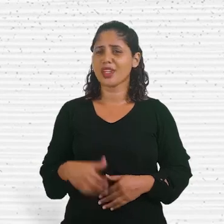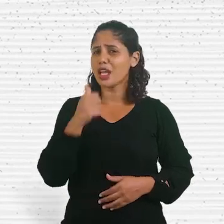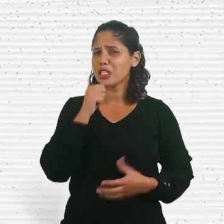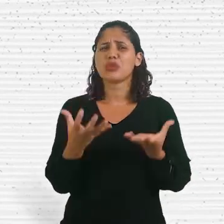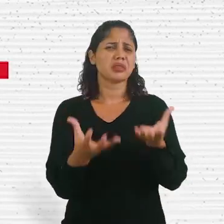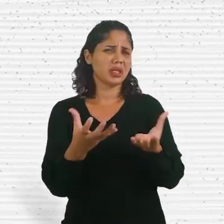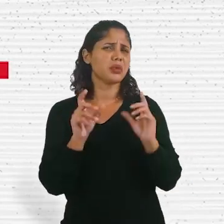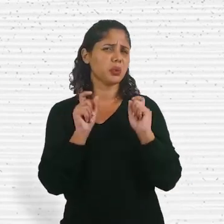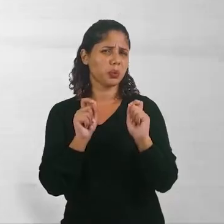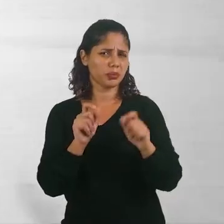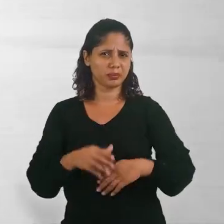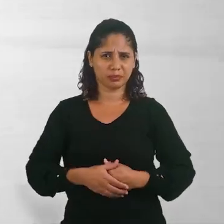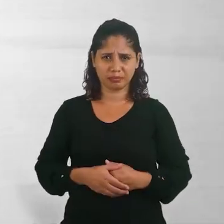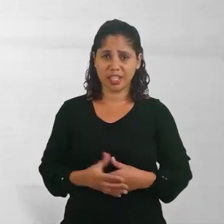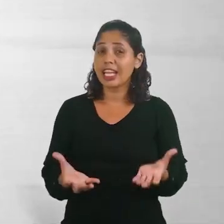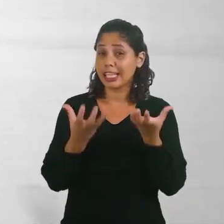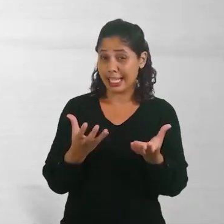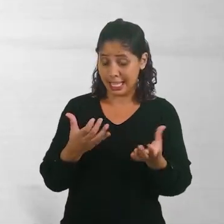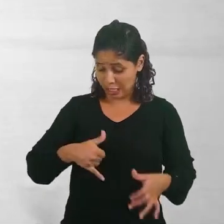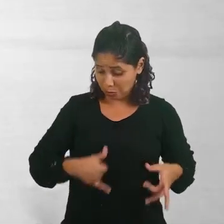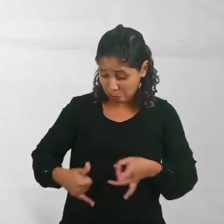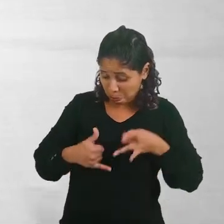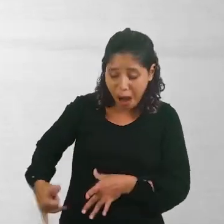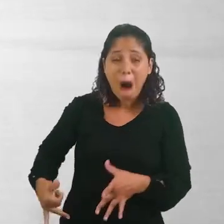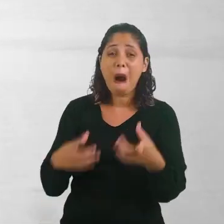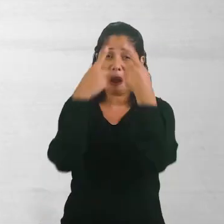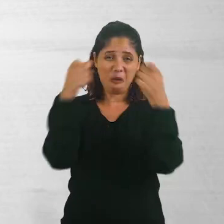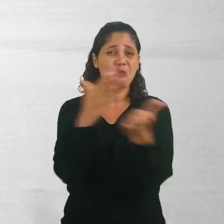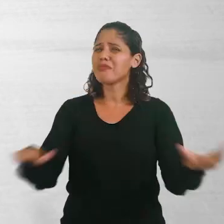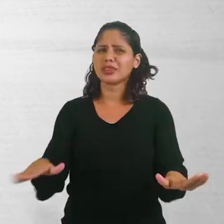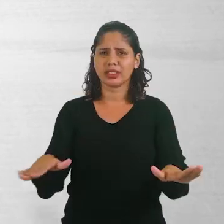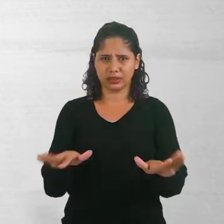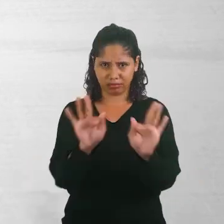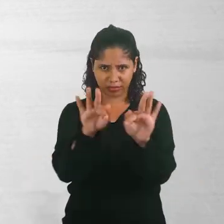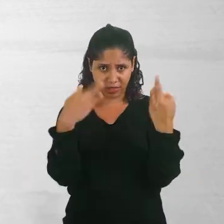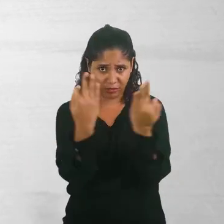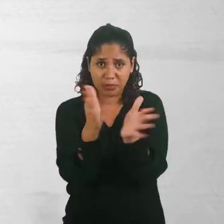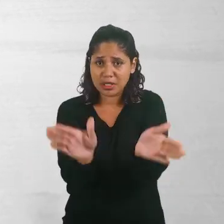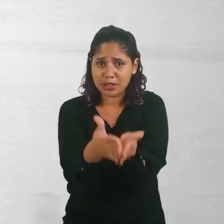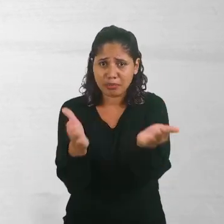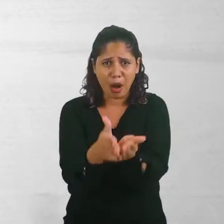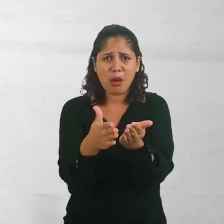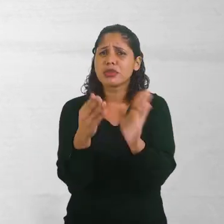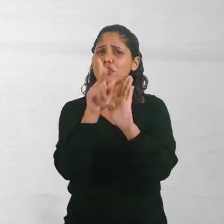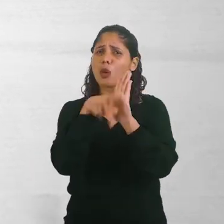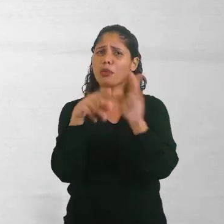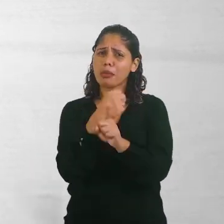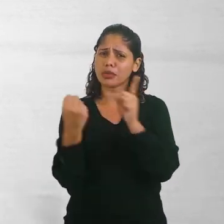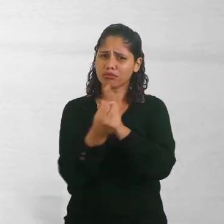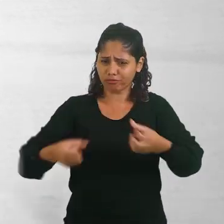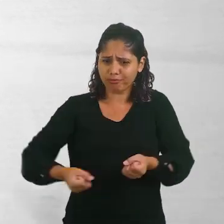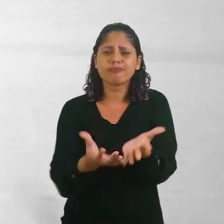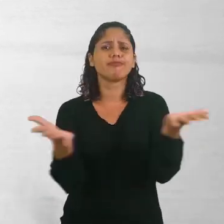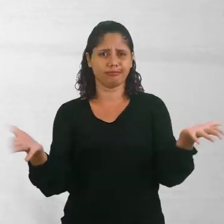O que as mulheres querem? Nós queremos menos armas e menos violência. Queremos que as oportunidades e os programas sociais cheguem para as famílias